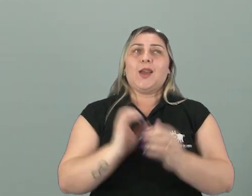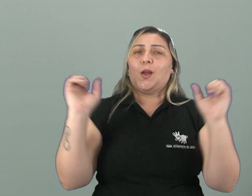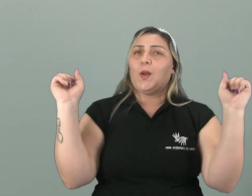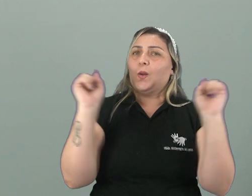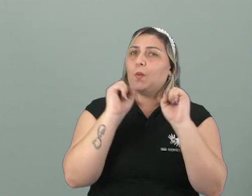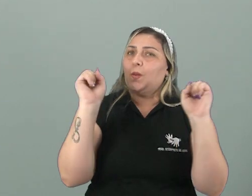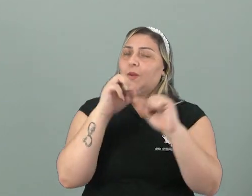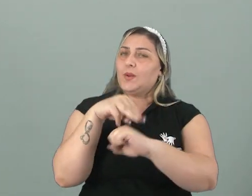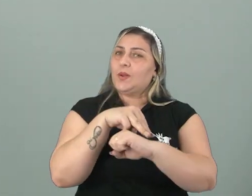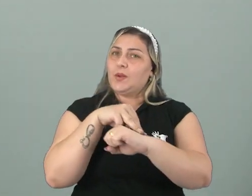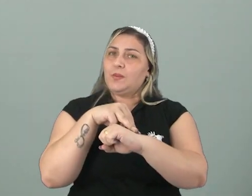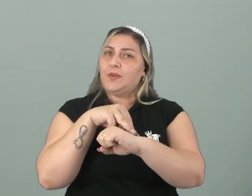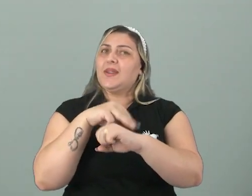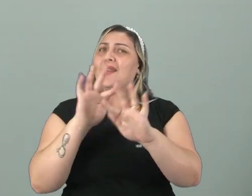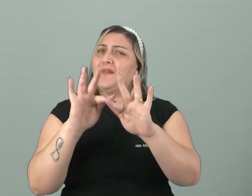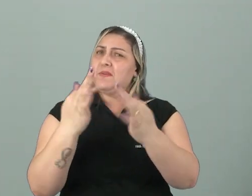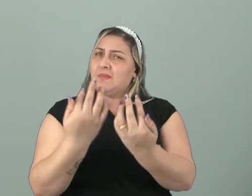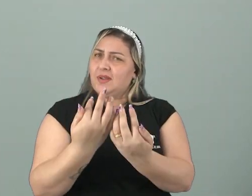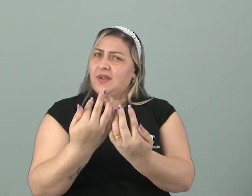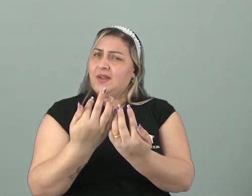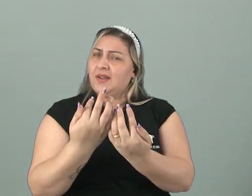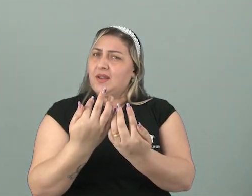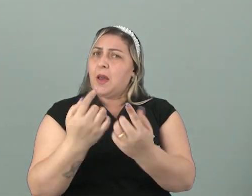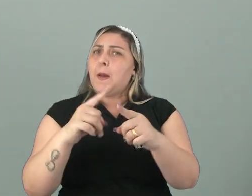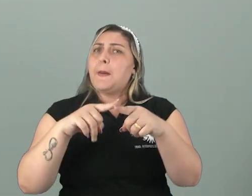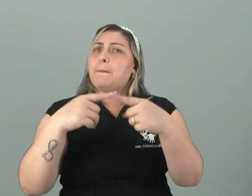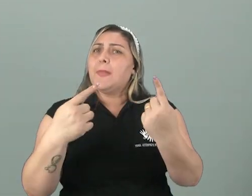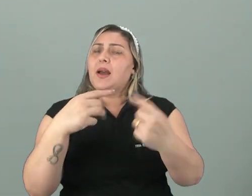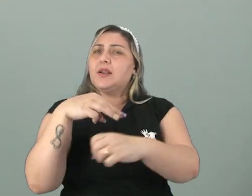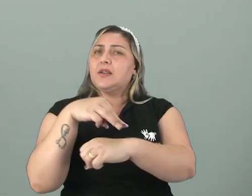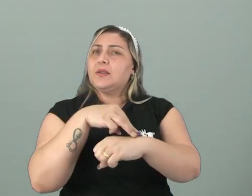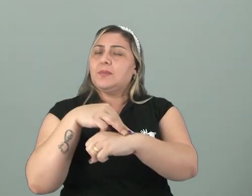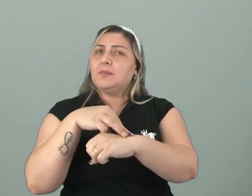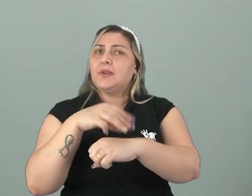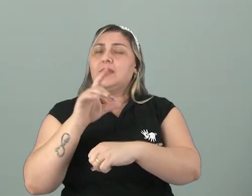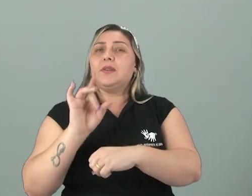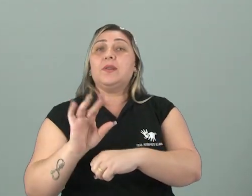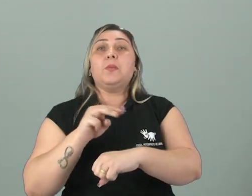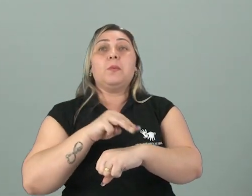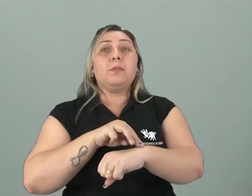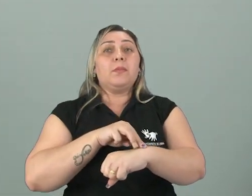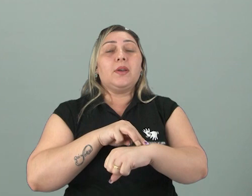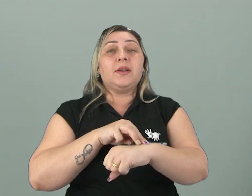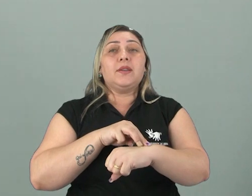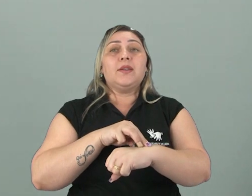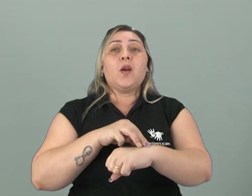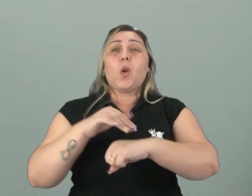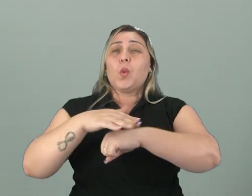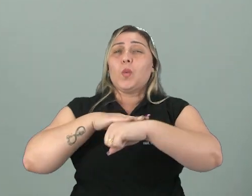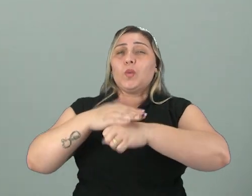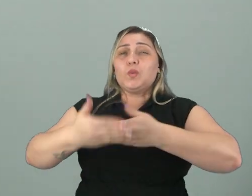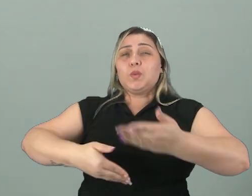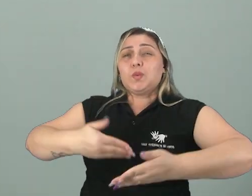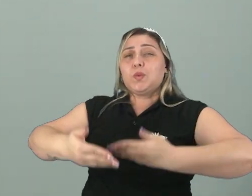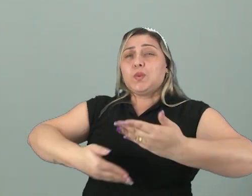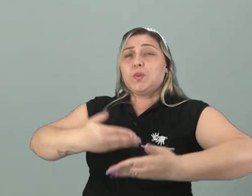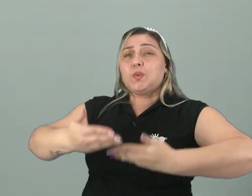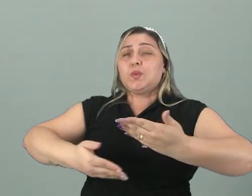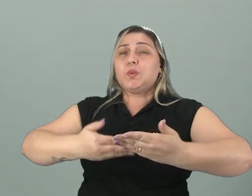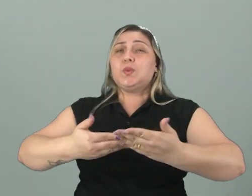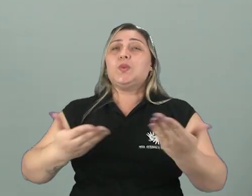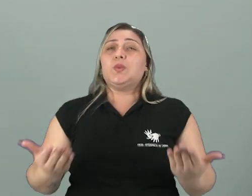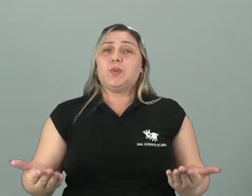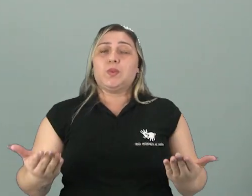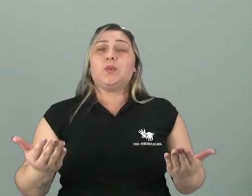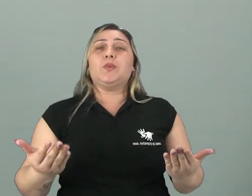adoro estes momentos nossos em família. Só que os momentos em família são aqueles momentos em que um conversa com o outro,